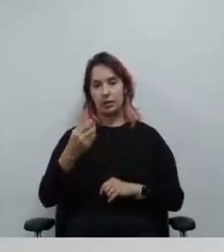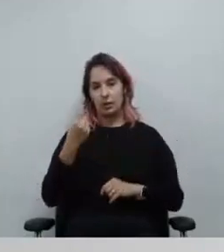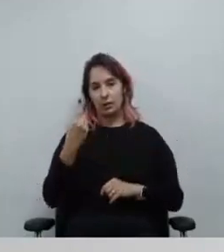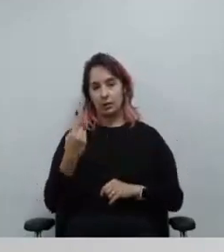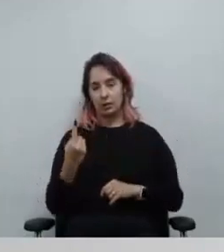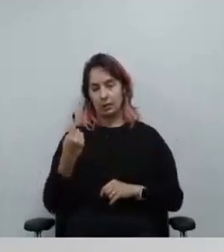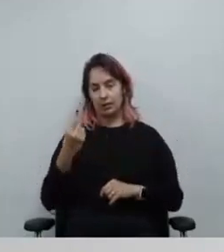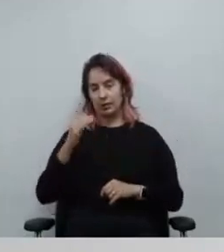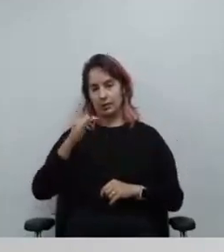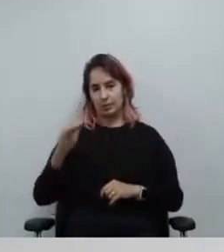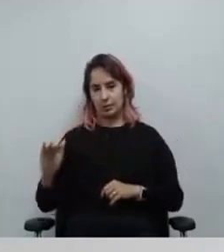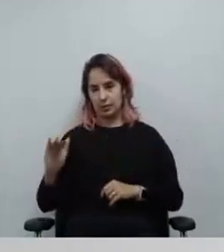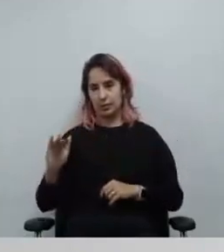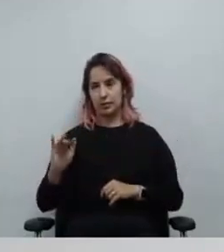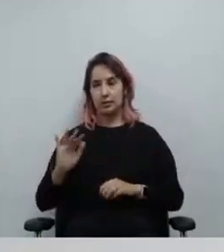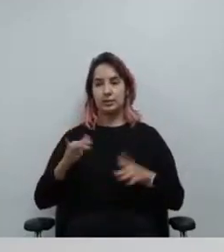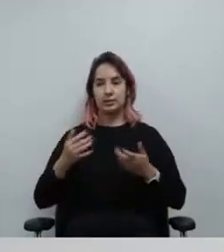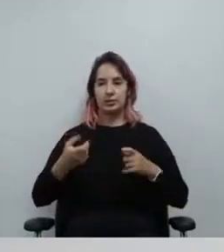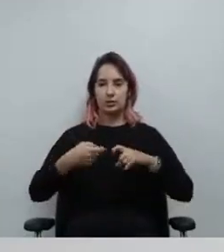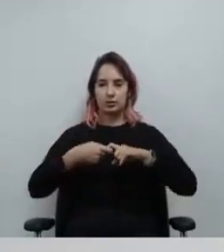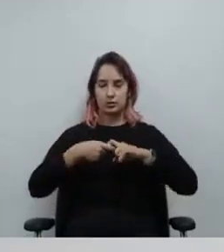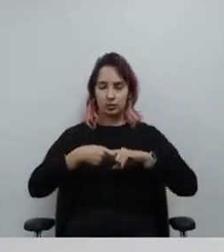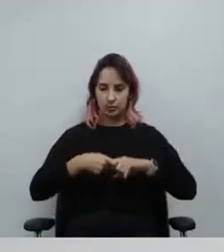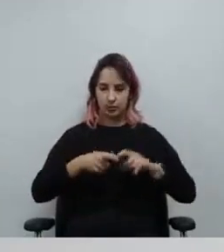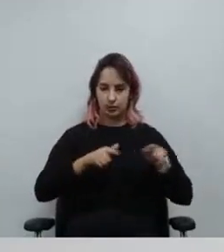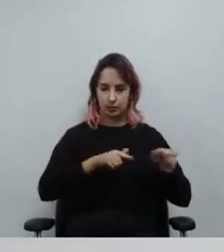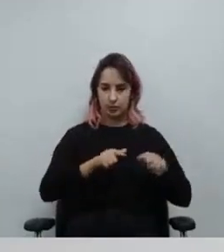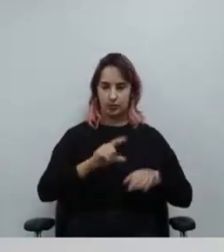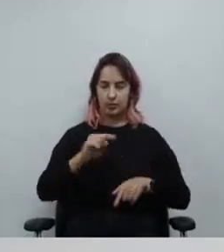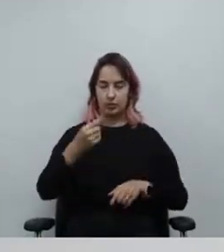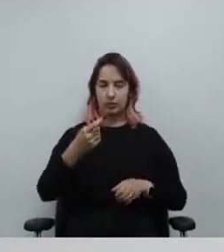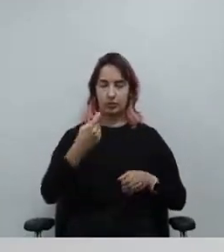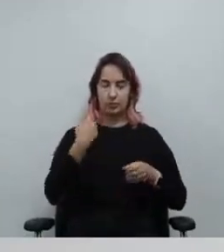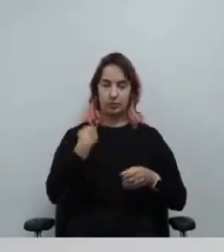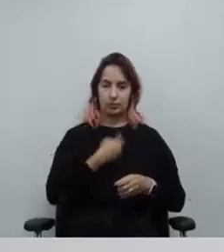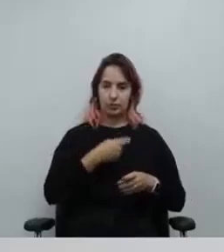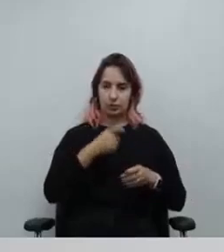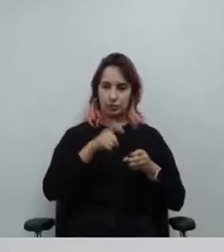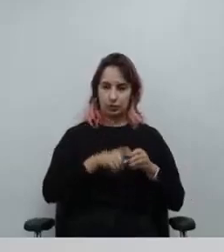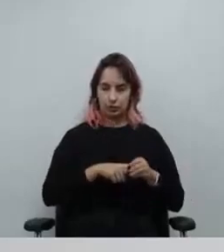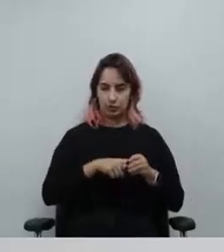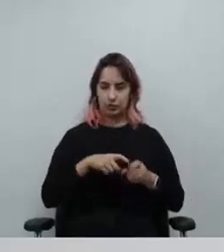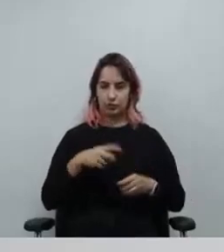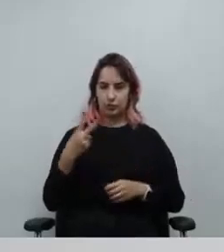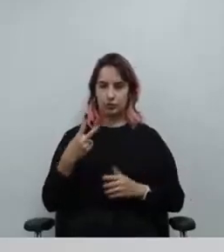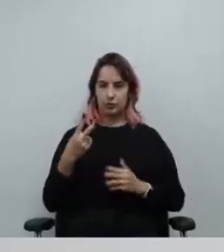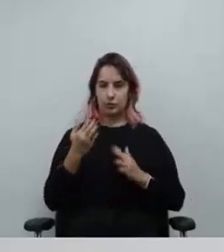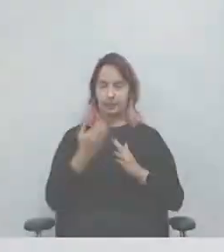Então estão suspensos os trabalhos para a retomada aqui da ordem do dia no nosso segundo tempo.